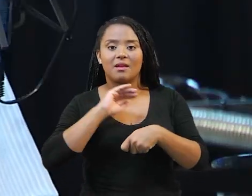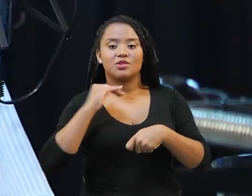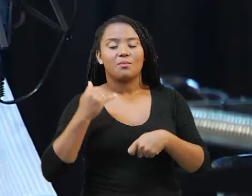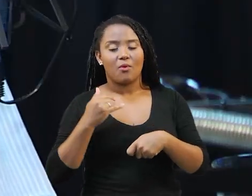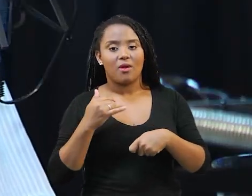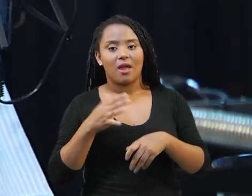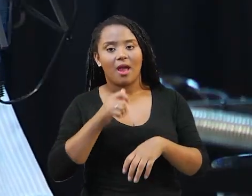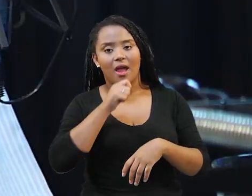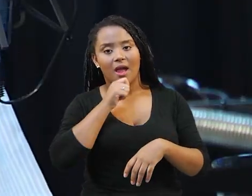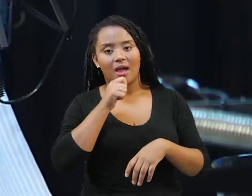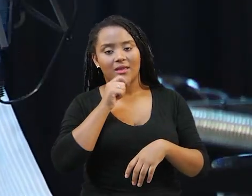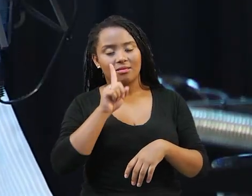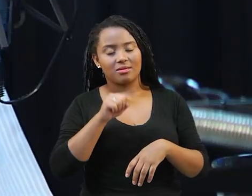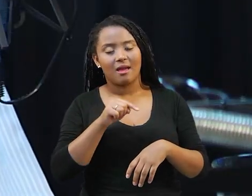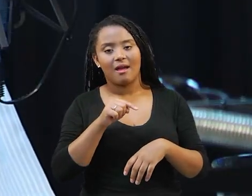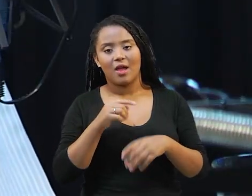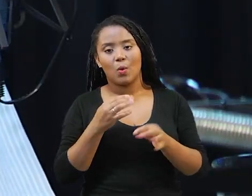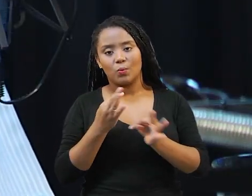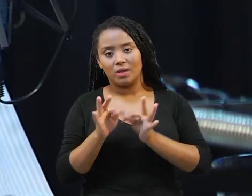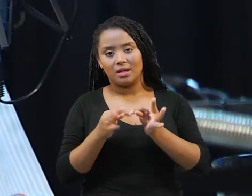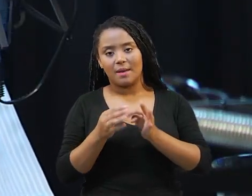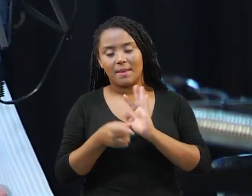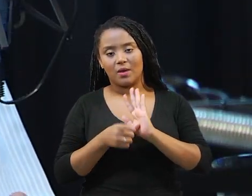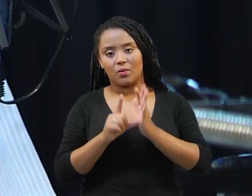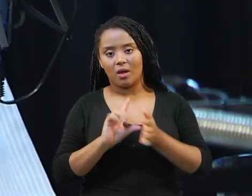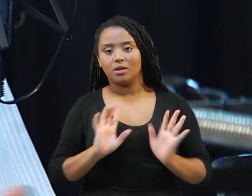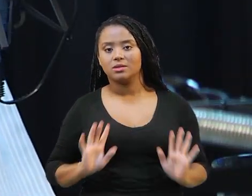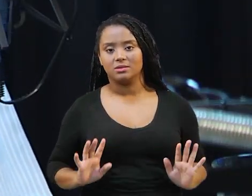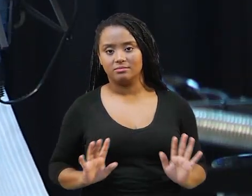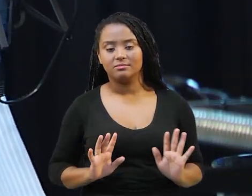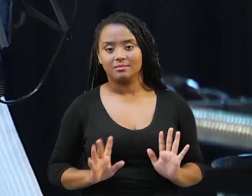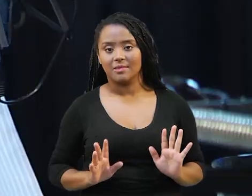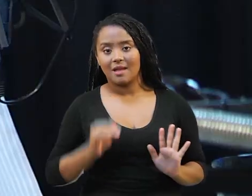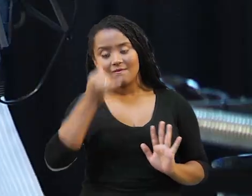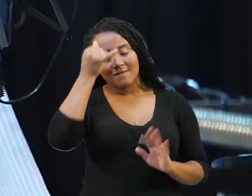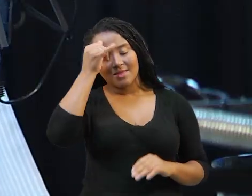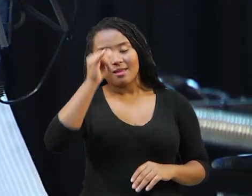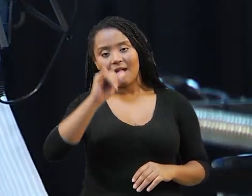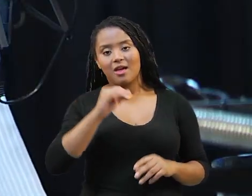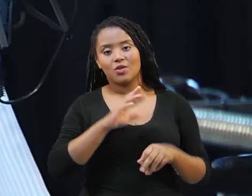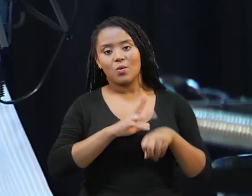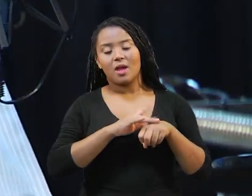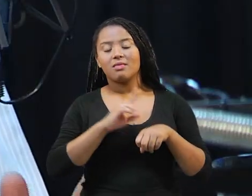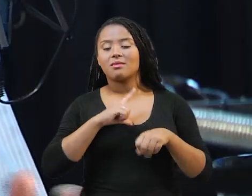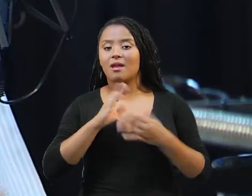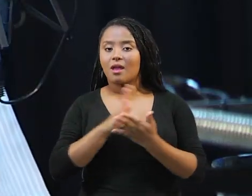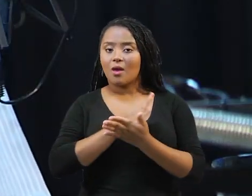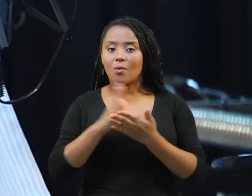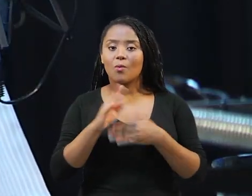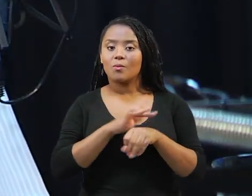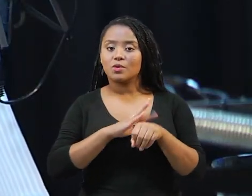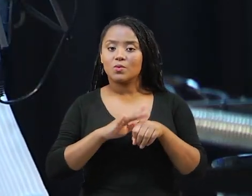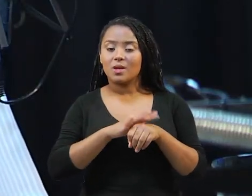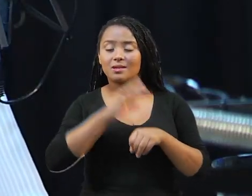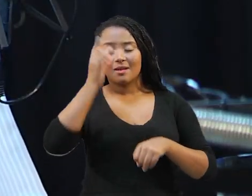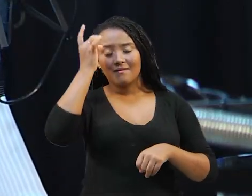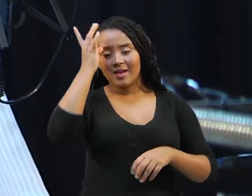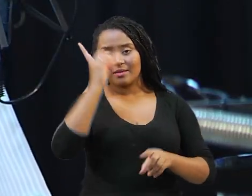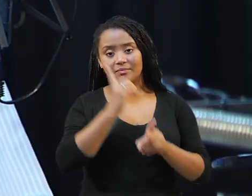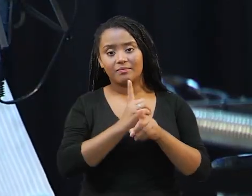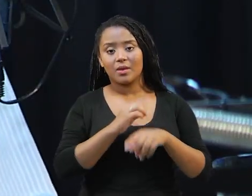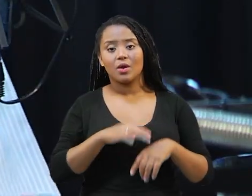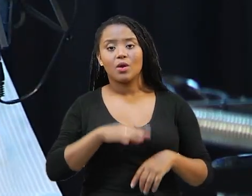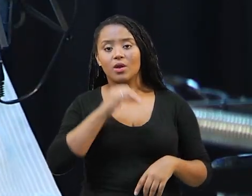décadas ainda é o diagnóstico precoce. Especialmente nós temos doenças às vezes que teoricamente seria de fácil